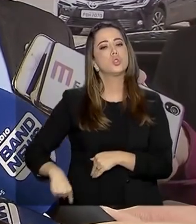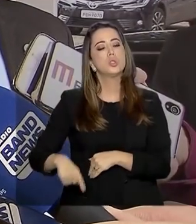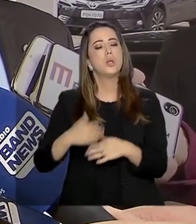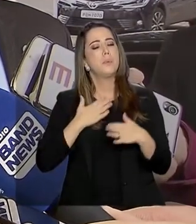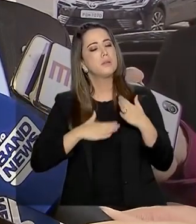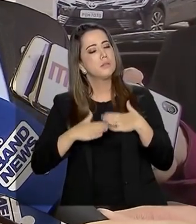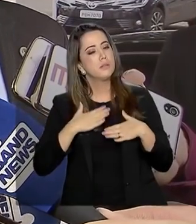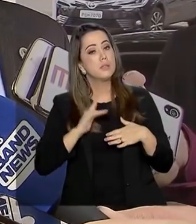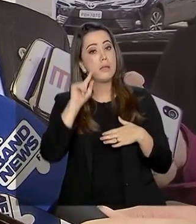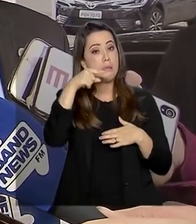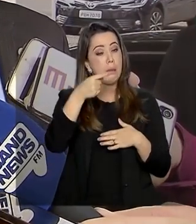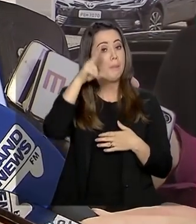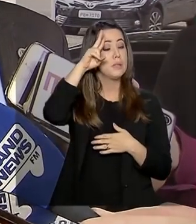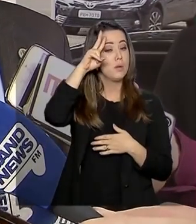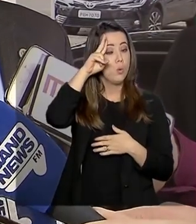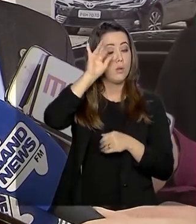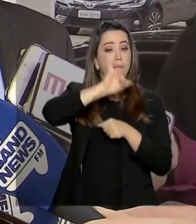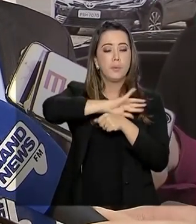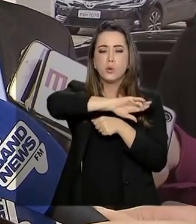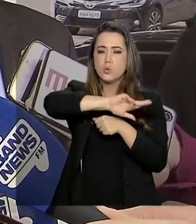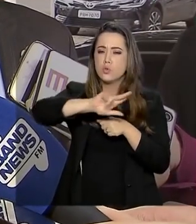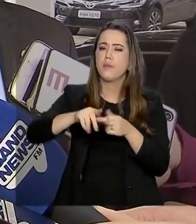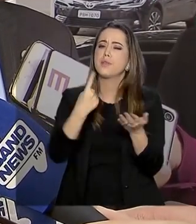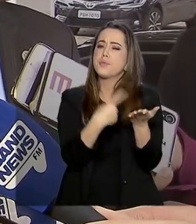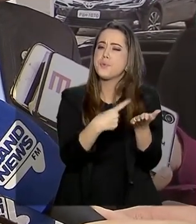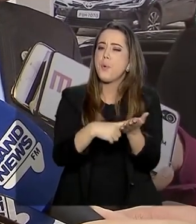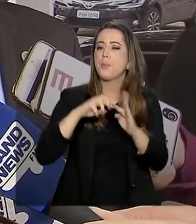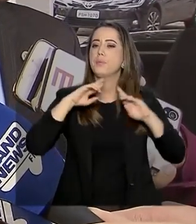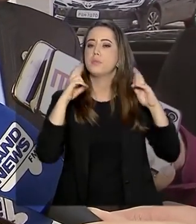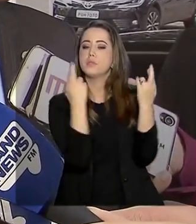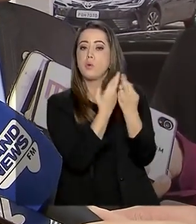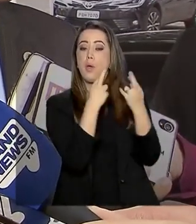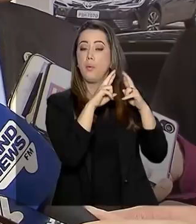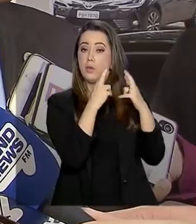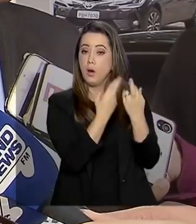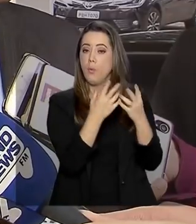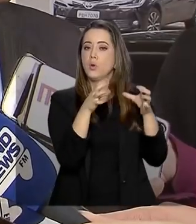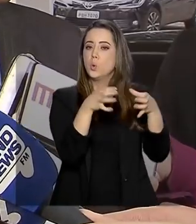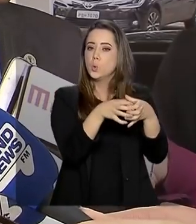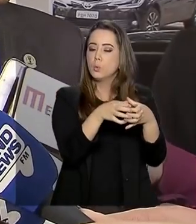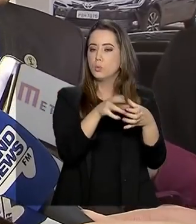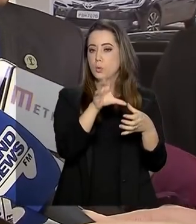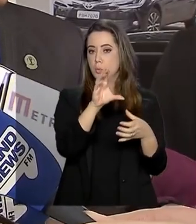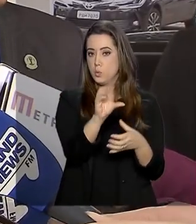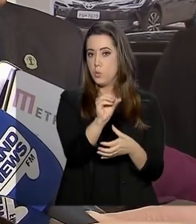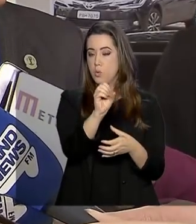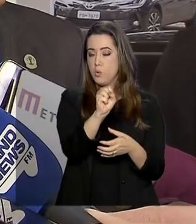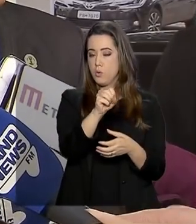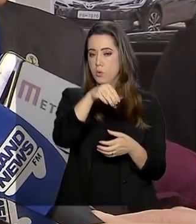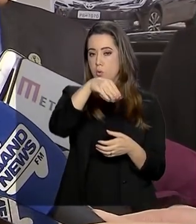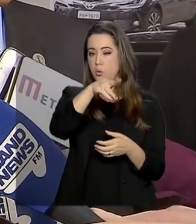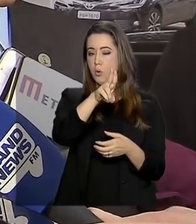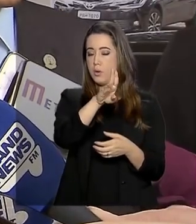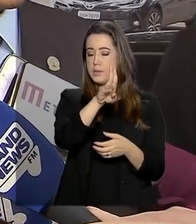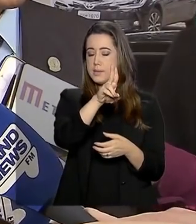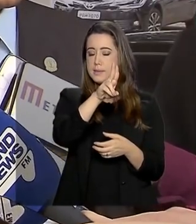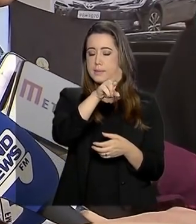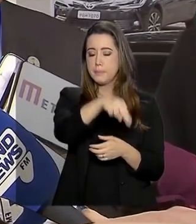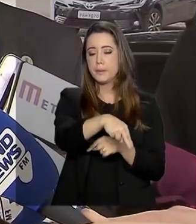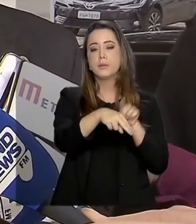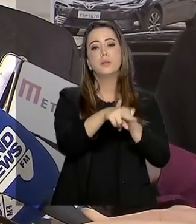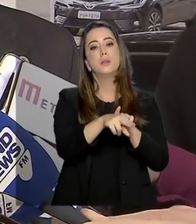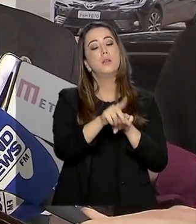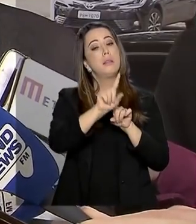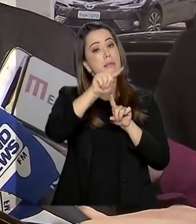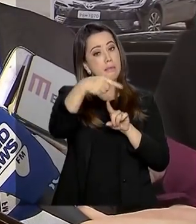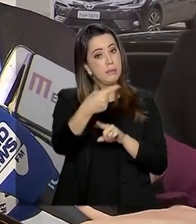segunda-feira é Xangai e depois as tarefas lá da Cosban, que a reunião final é na quinta-feira com a ata. E na